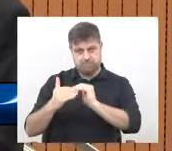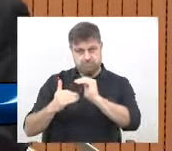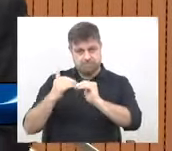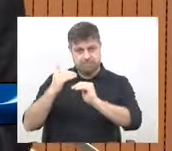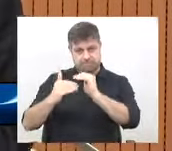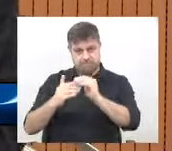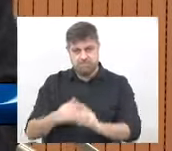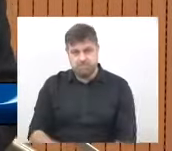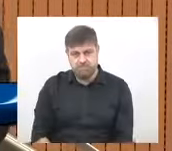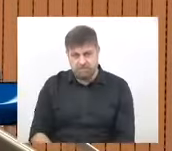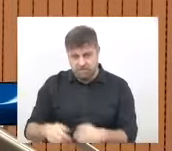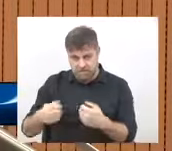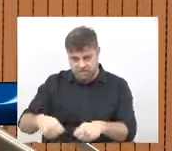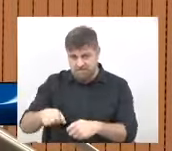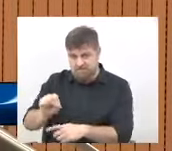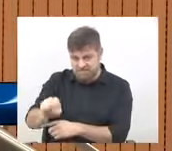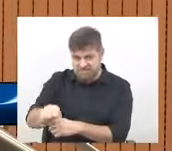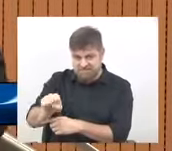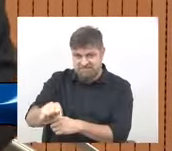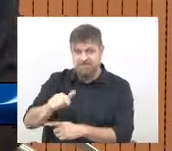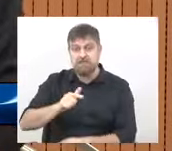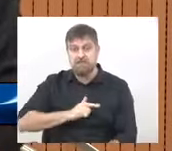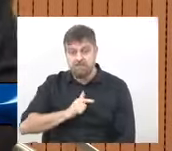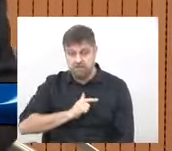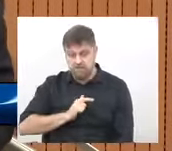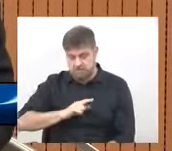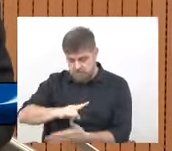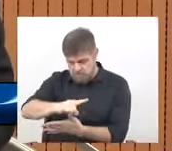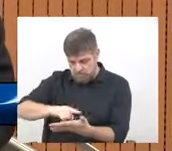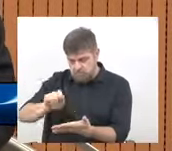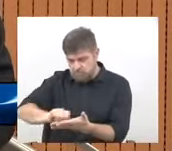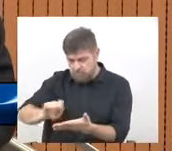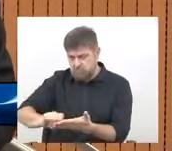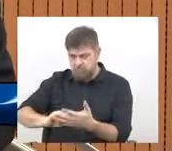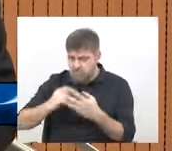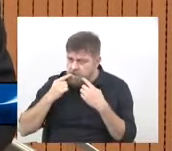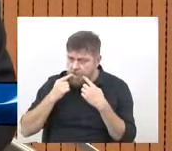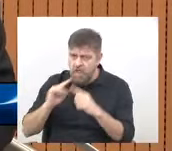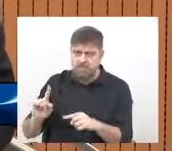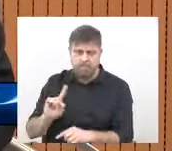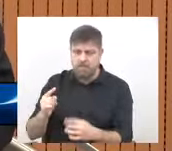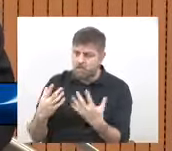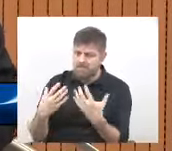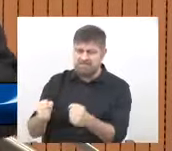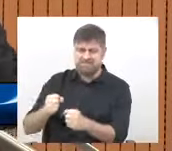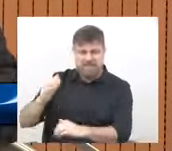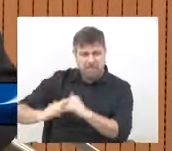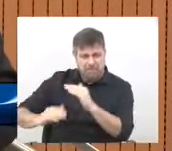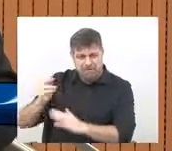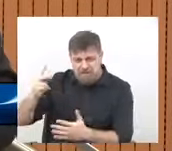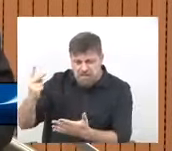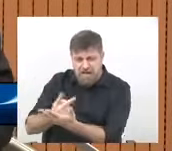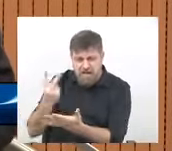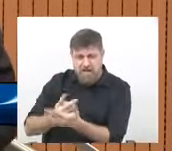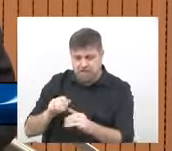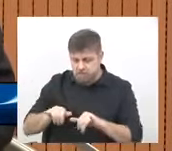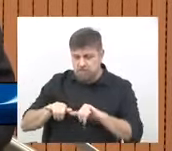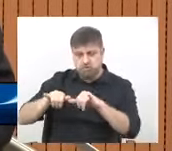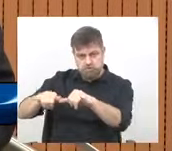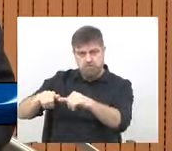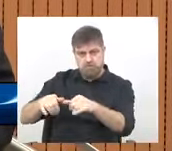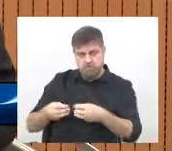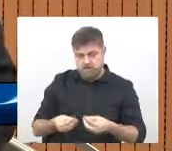social. Então, é necessário, sim, que haja essa moção de repúdio, e esse repúdio ele vai ao hipermercado